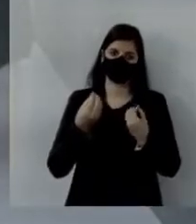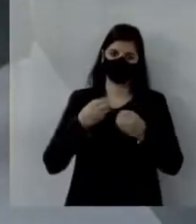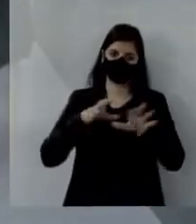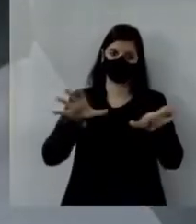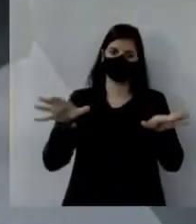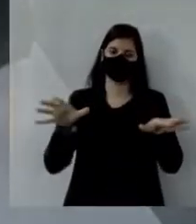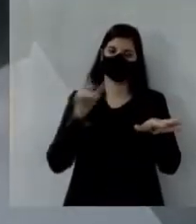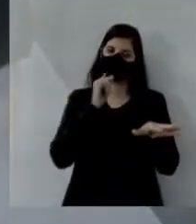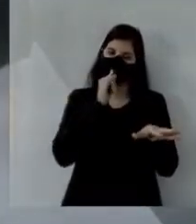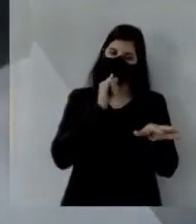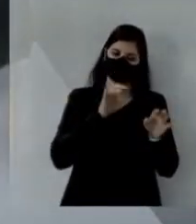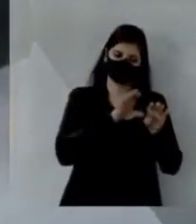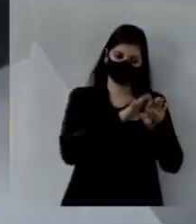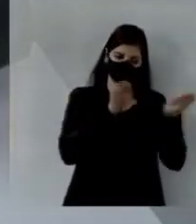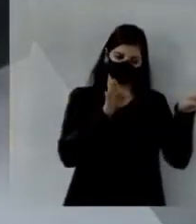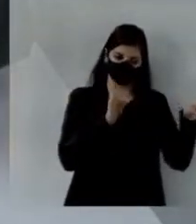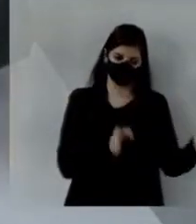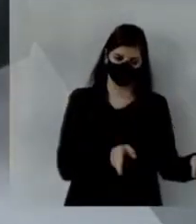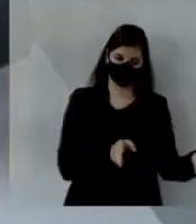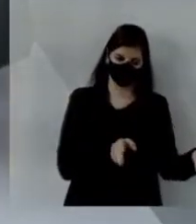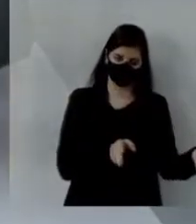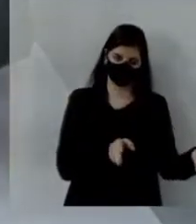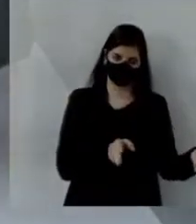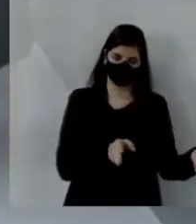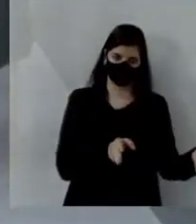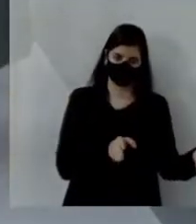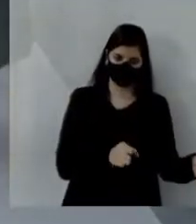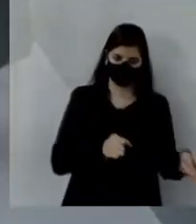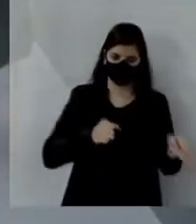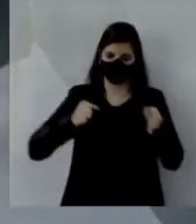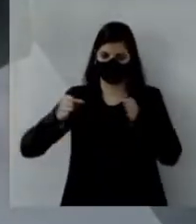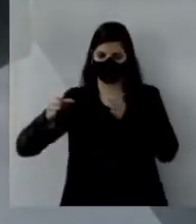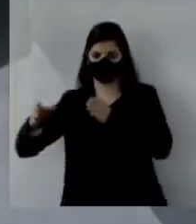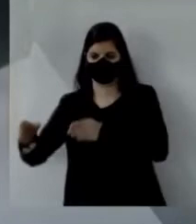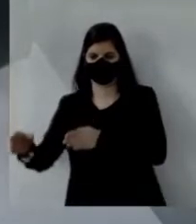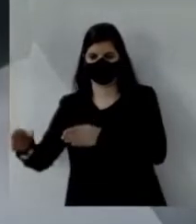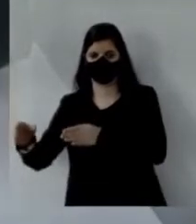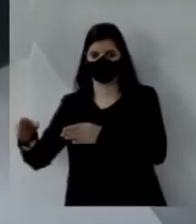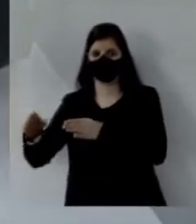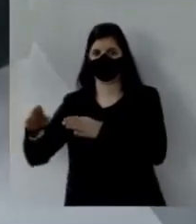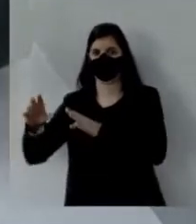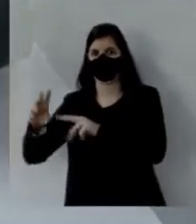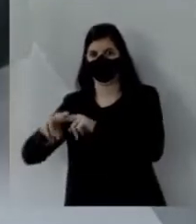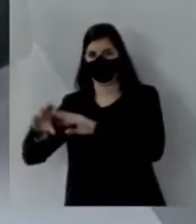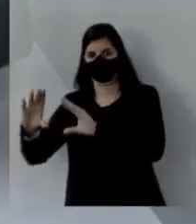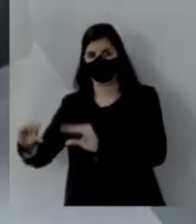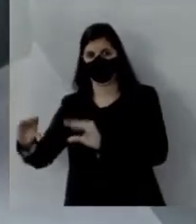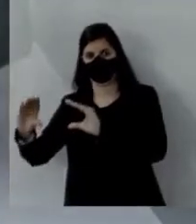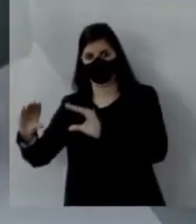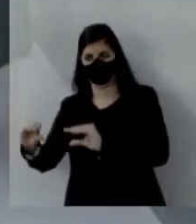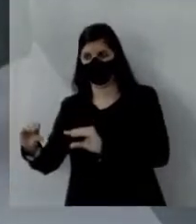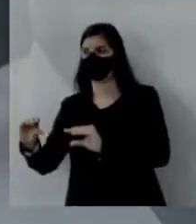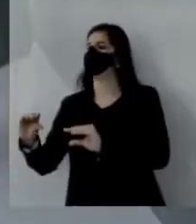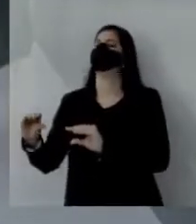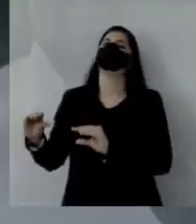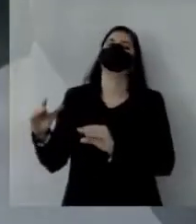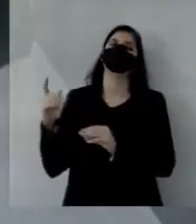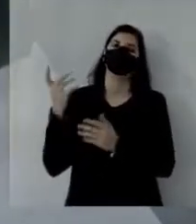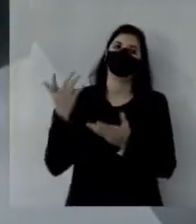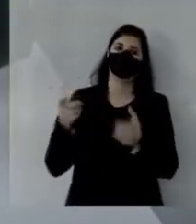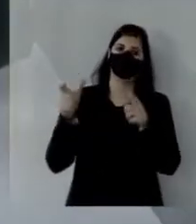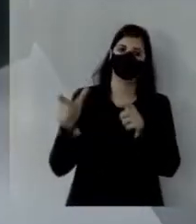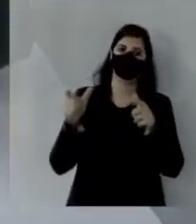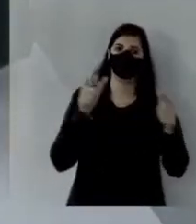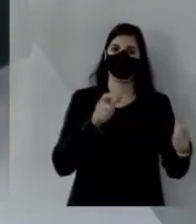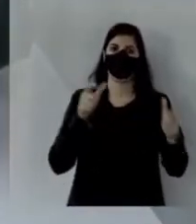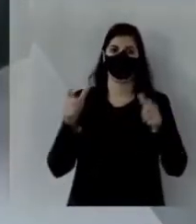A mesa do lado esquerdo, né? A composição do sofá com o rack, né? O ambiente